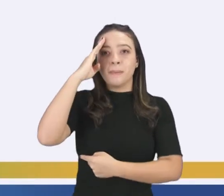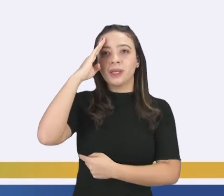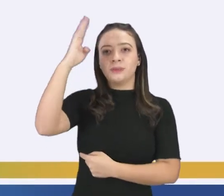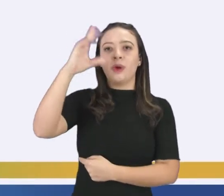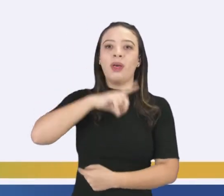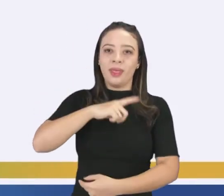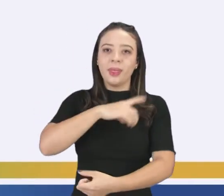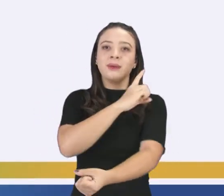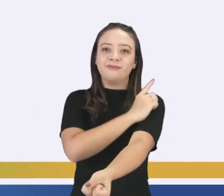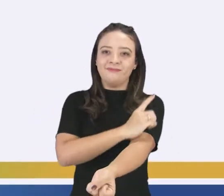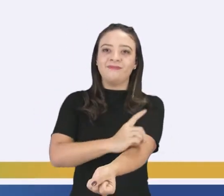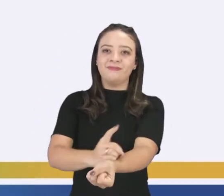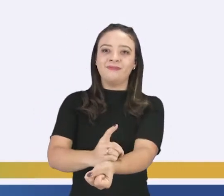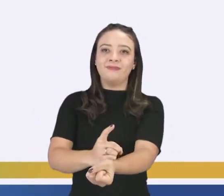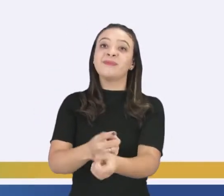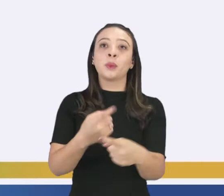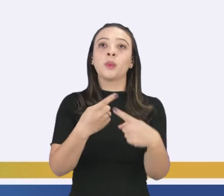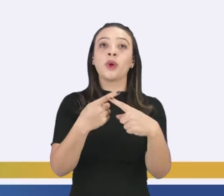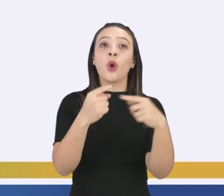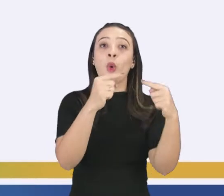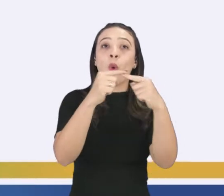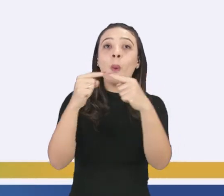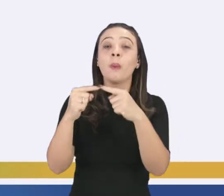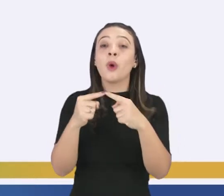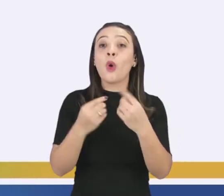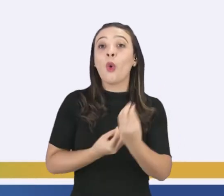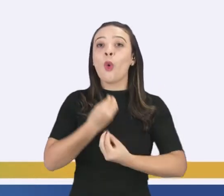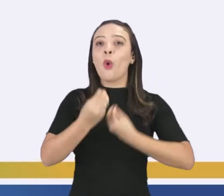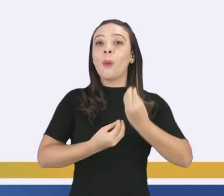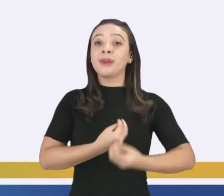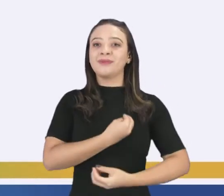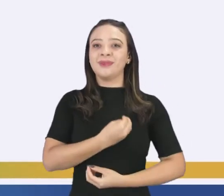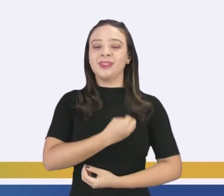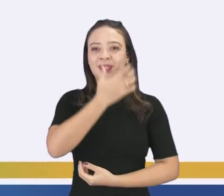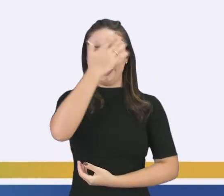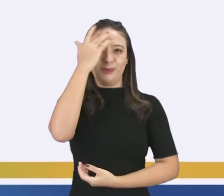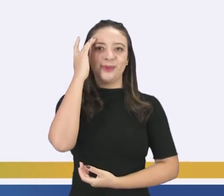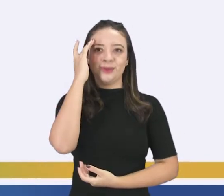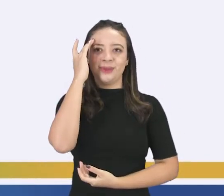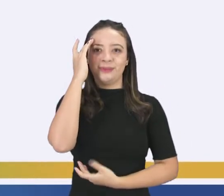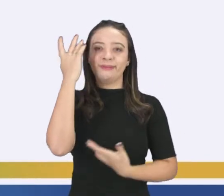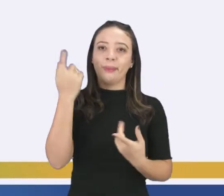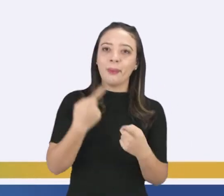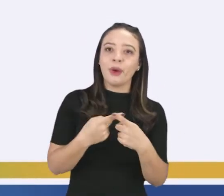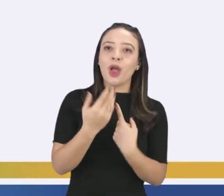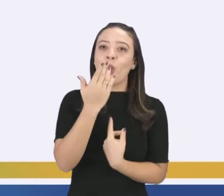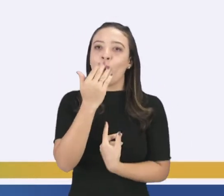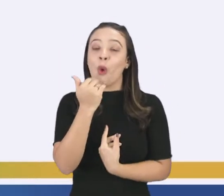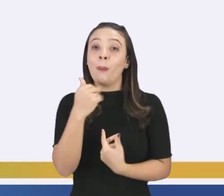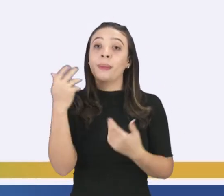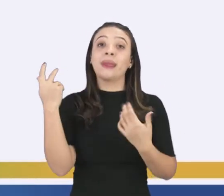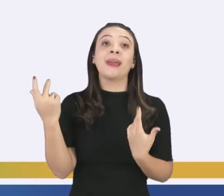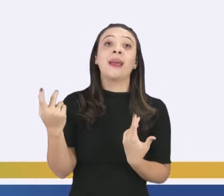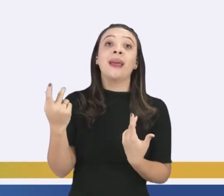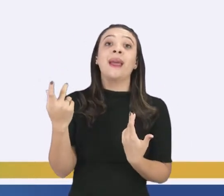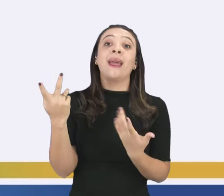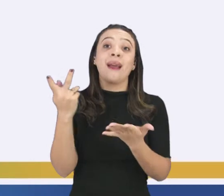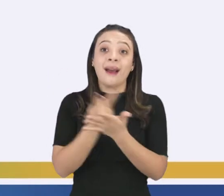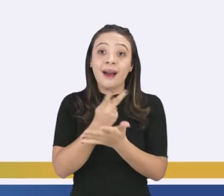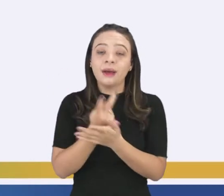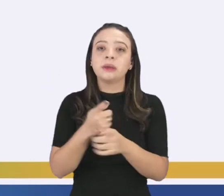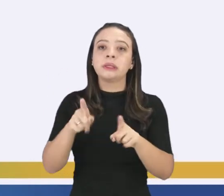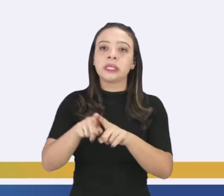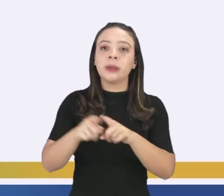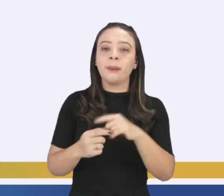diabetes, uma vez que está associada ao estilo de vida moderno, caracterizado por alimentação inapropriada e sedentarismo.